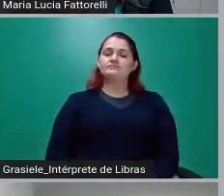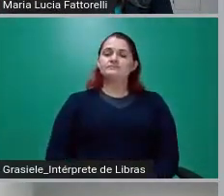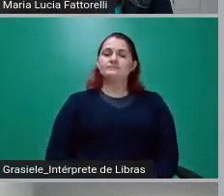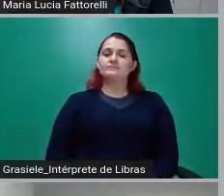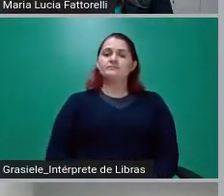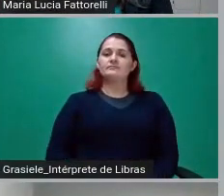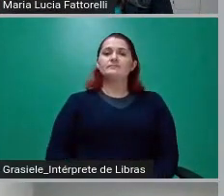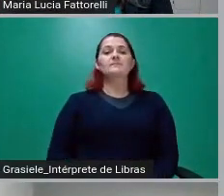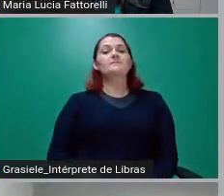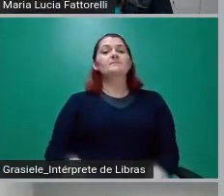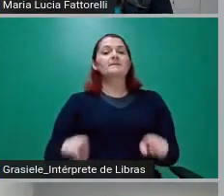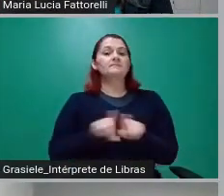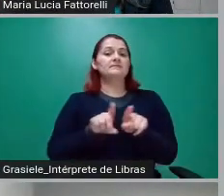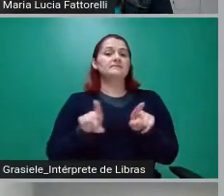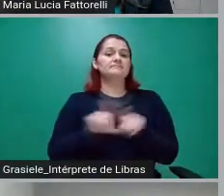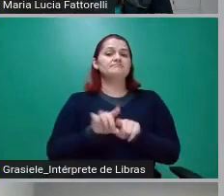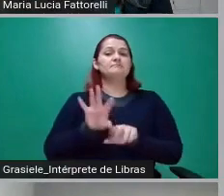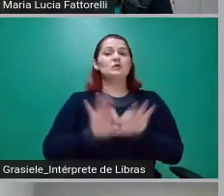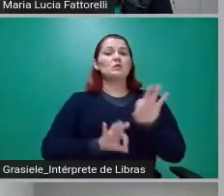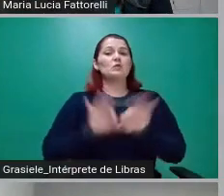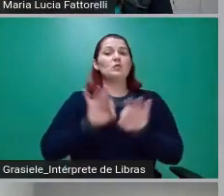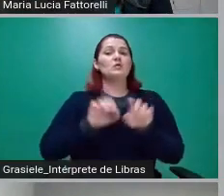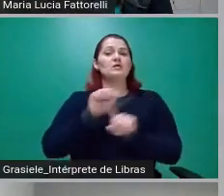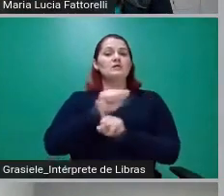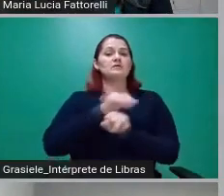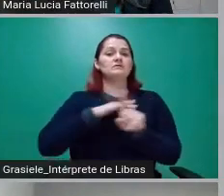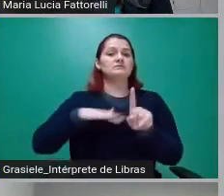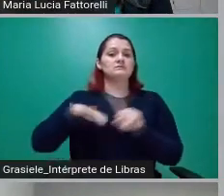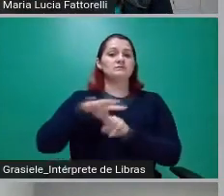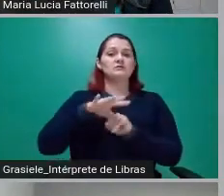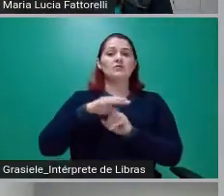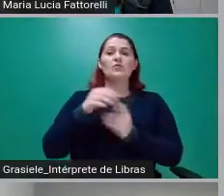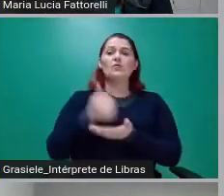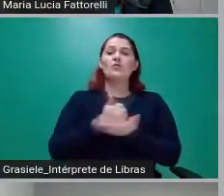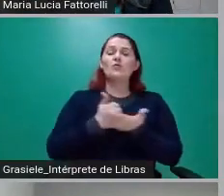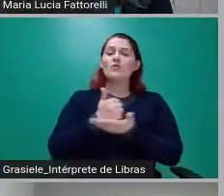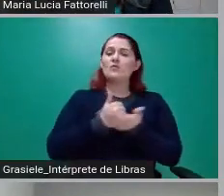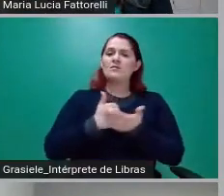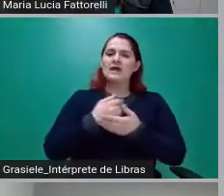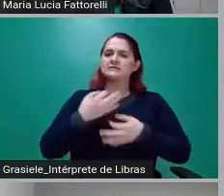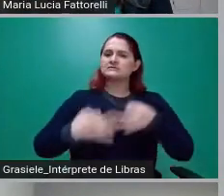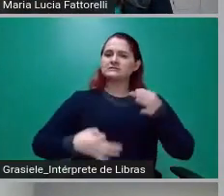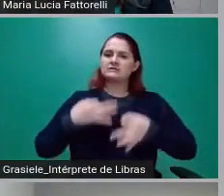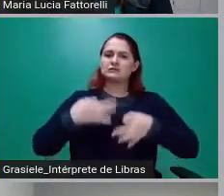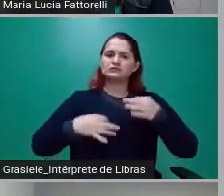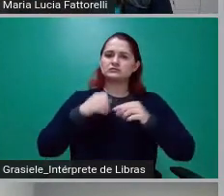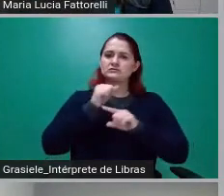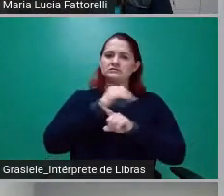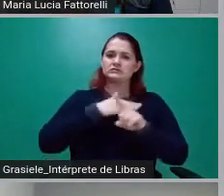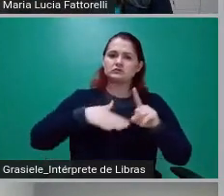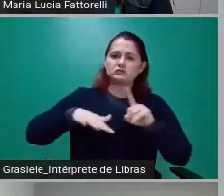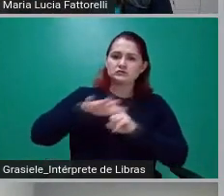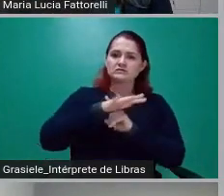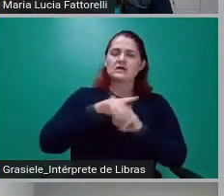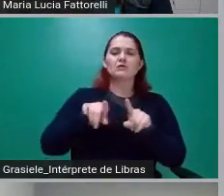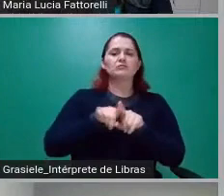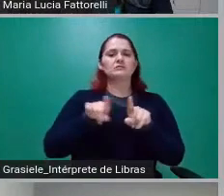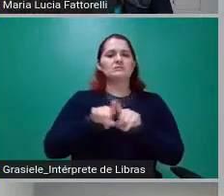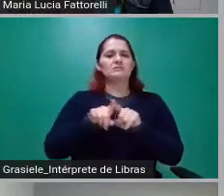E organiza a sociedade com base em princípios de justiça social, soberania, propriedade